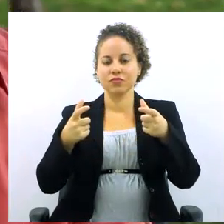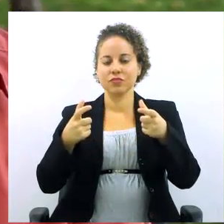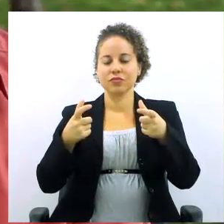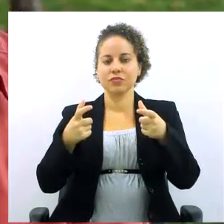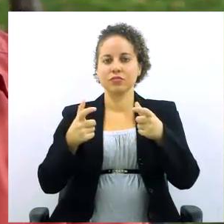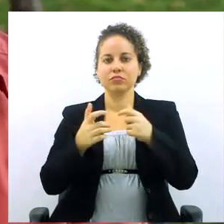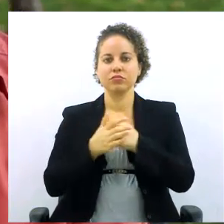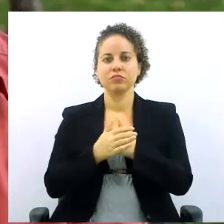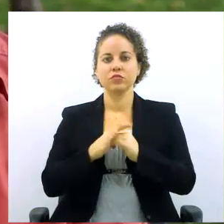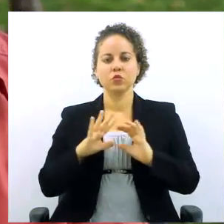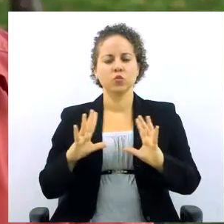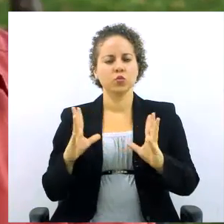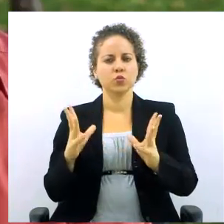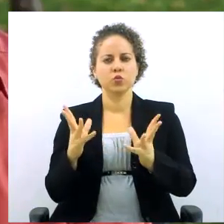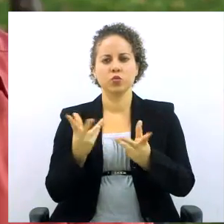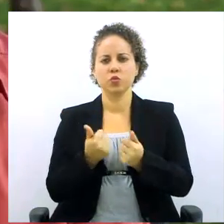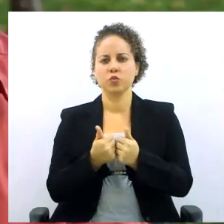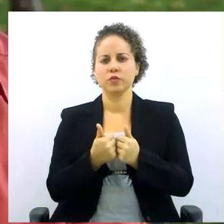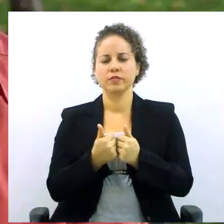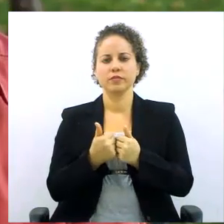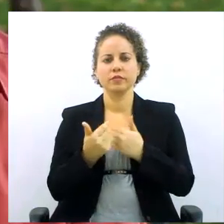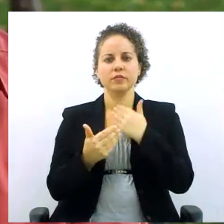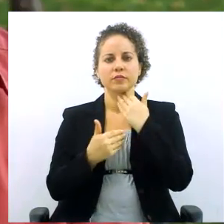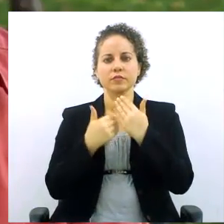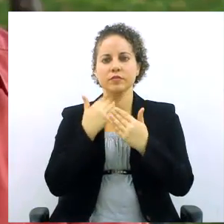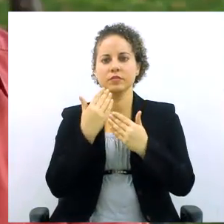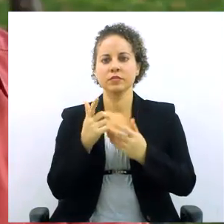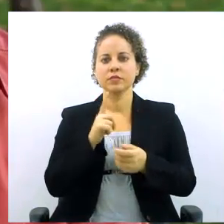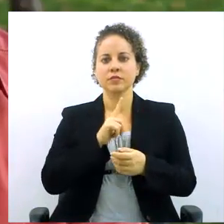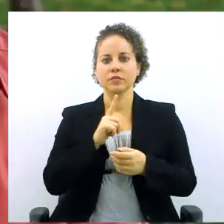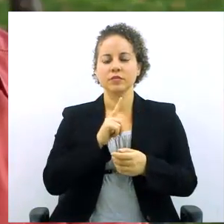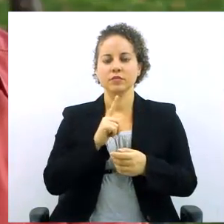todo o meio, né? Tanto tempo que